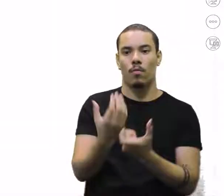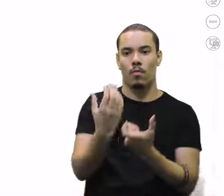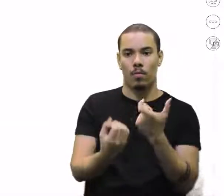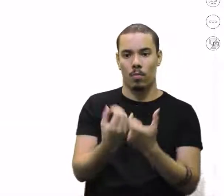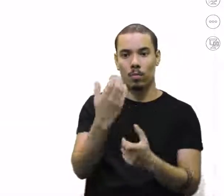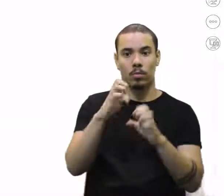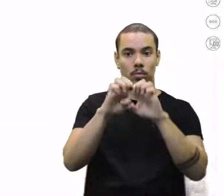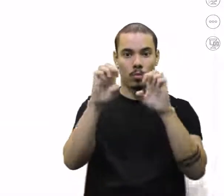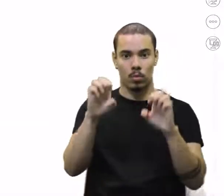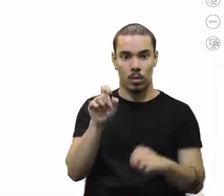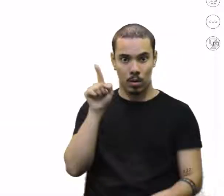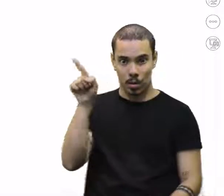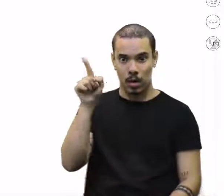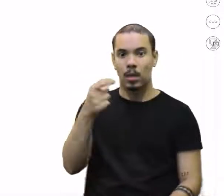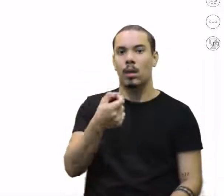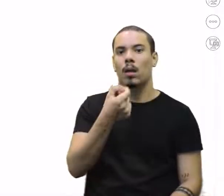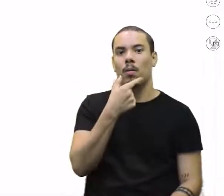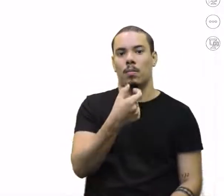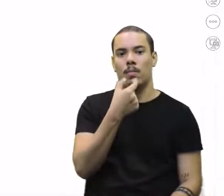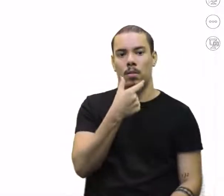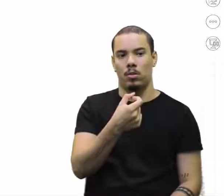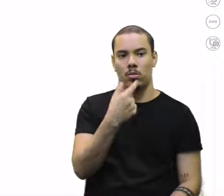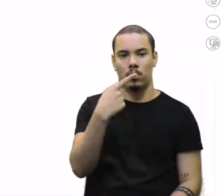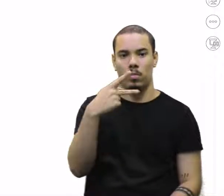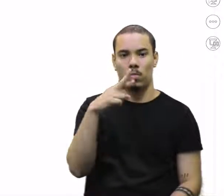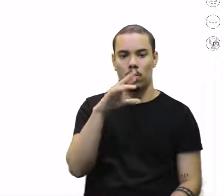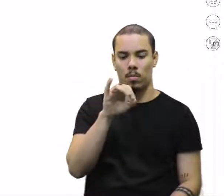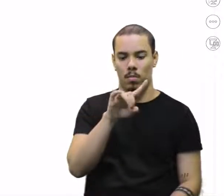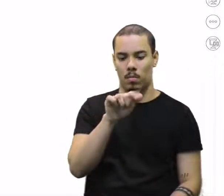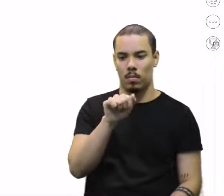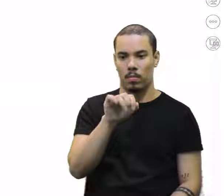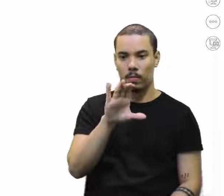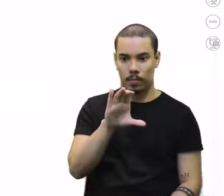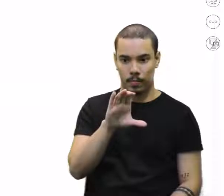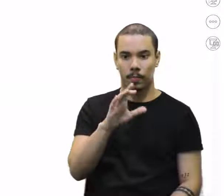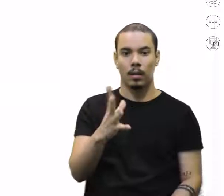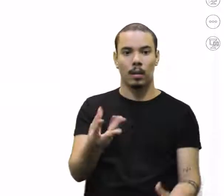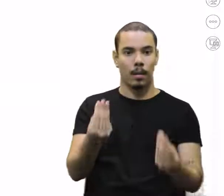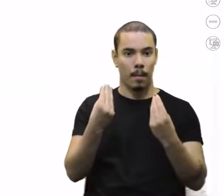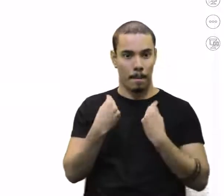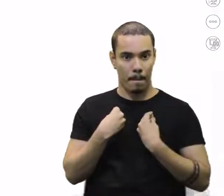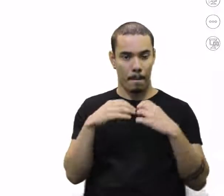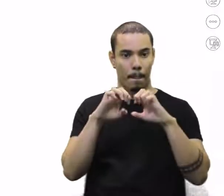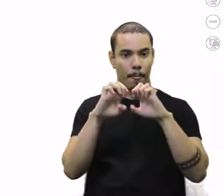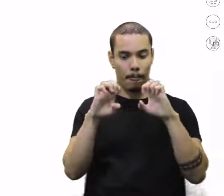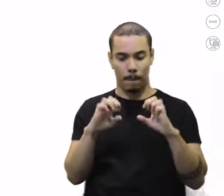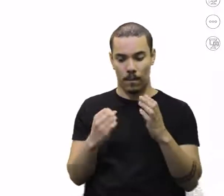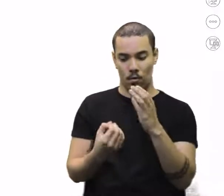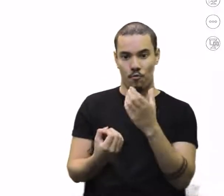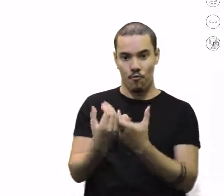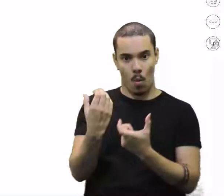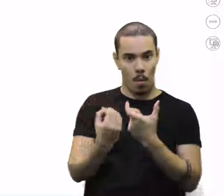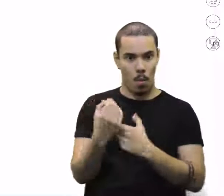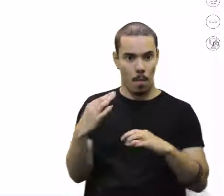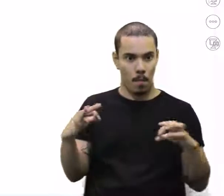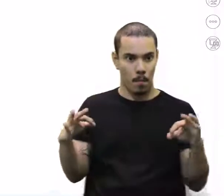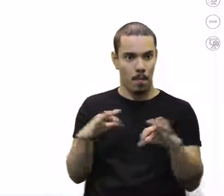ele é um medicamento, tá, galera? Ela deu a fórmula estrutural pra gente e aí